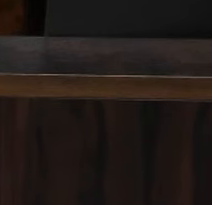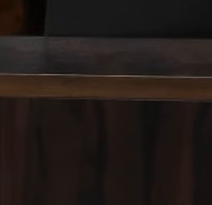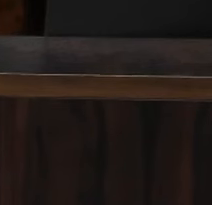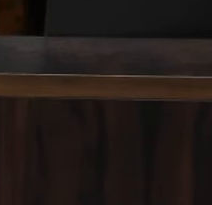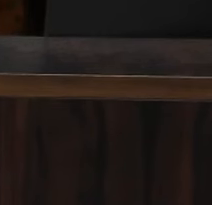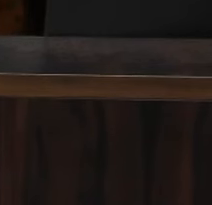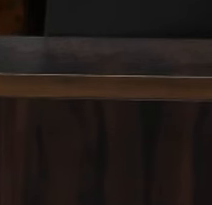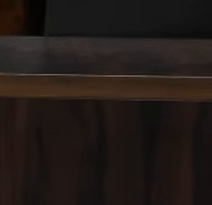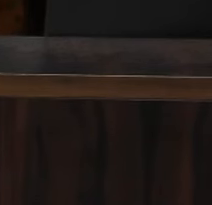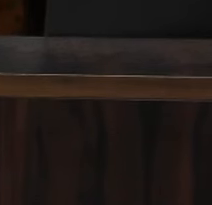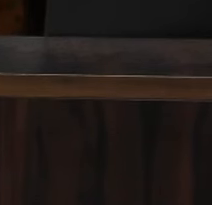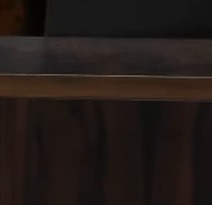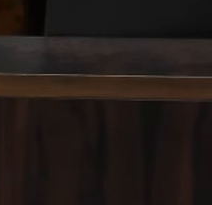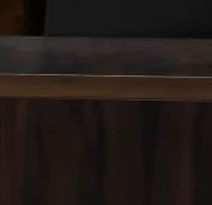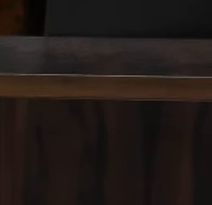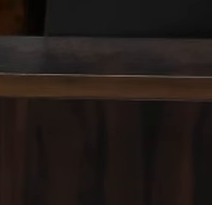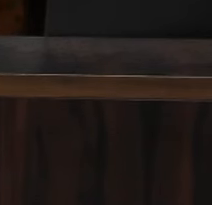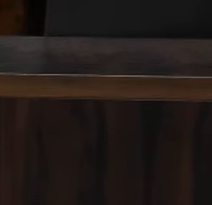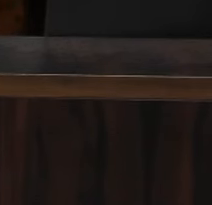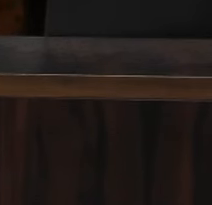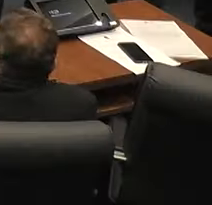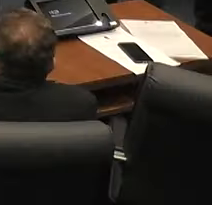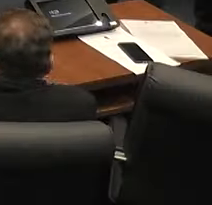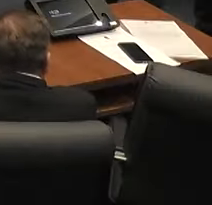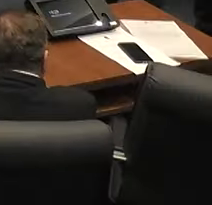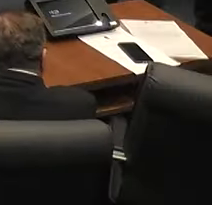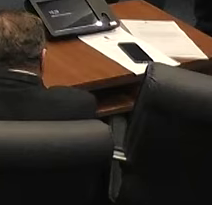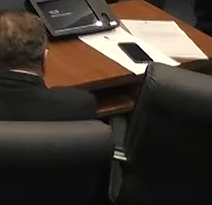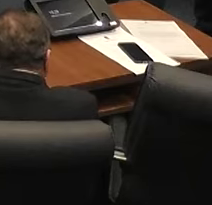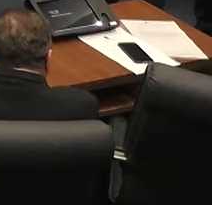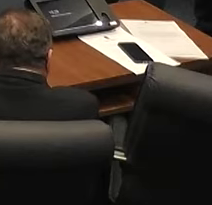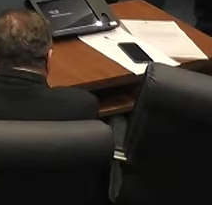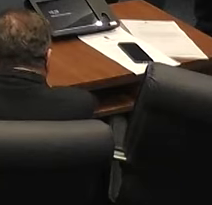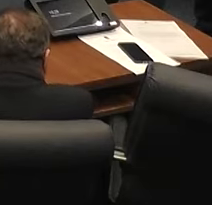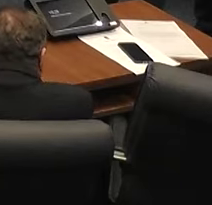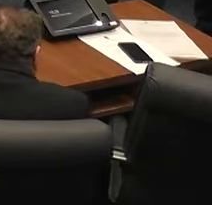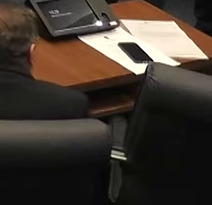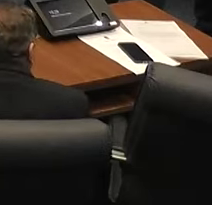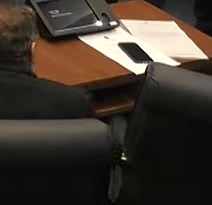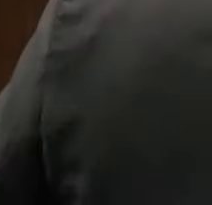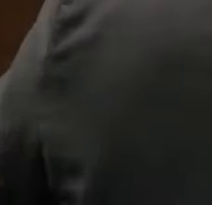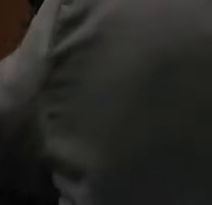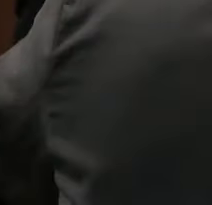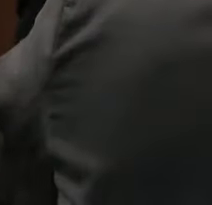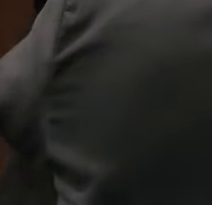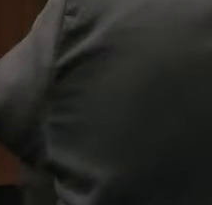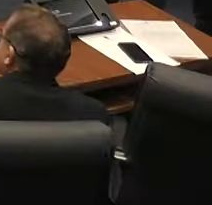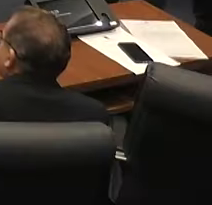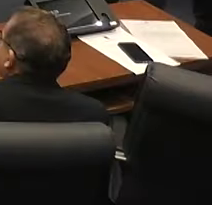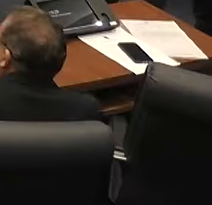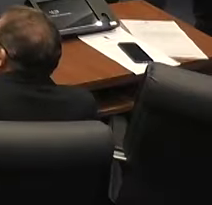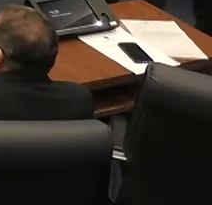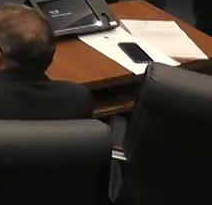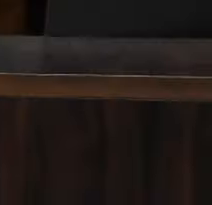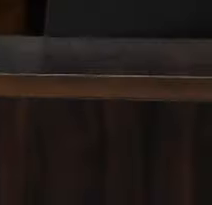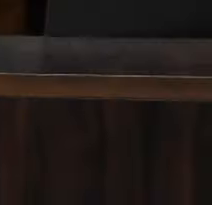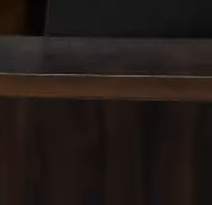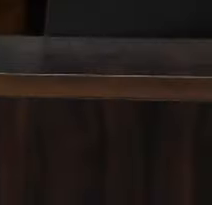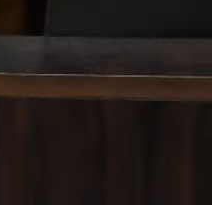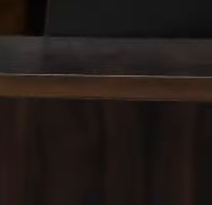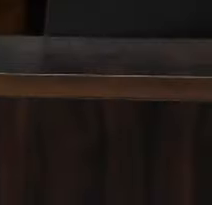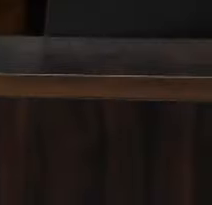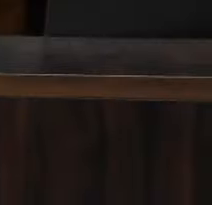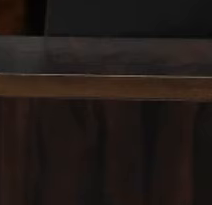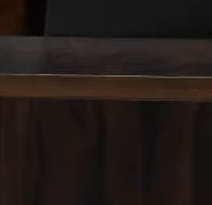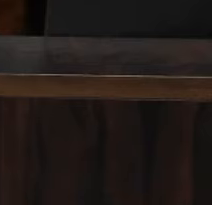Deputado Fred Pacheco, como voto? Acompanho o relator. Deputado